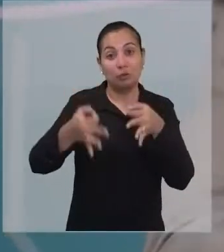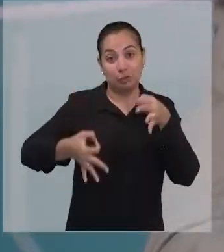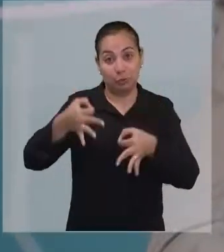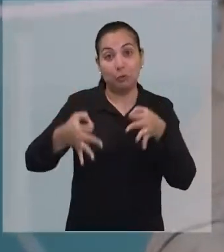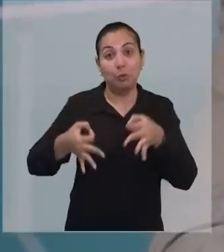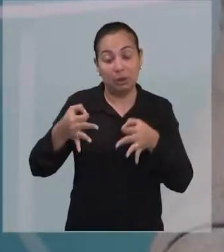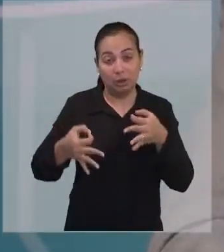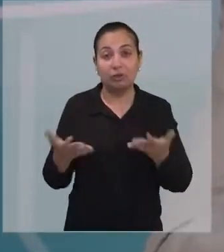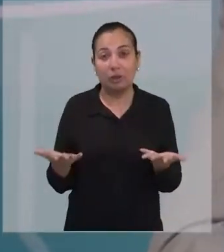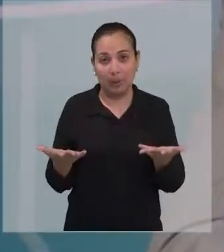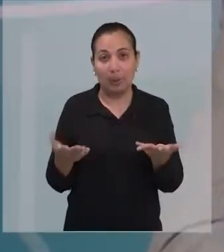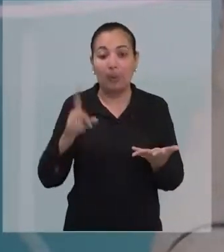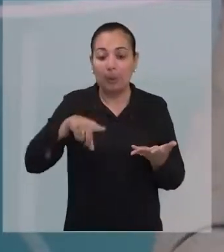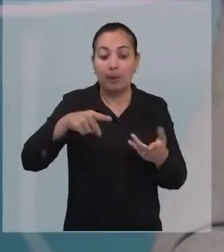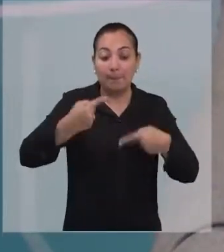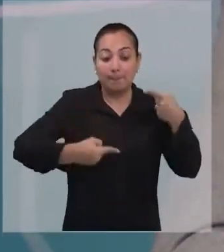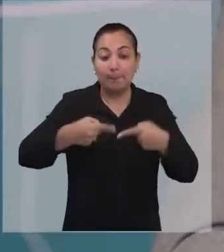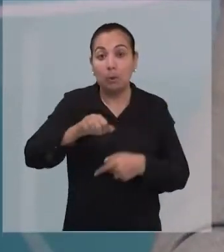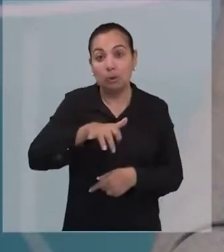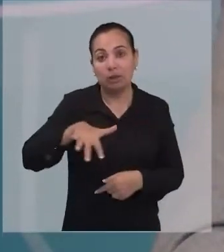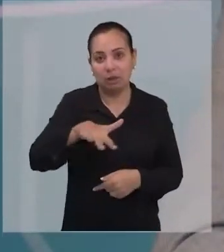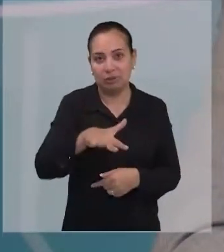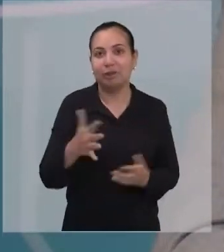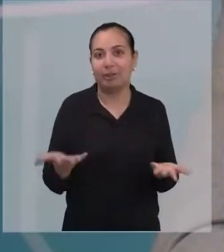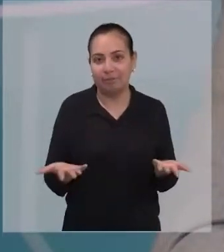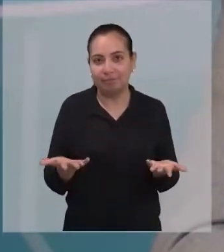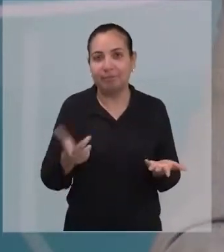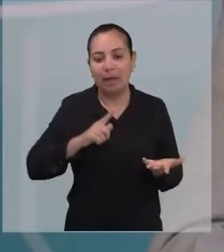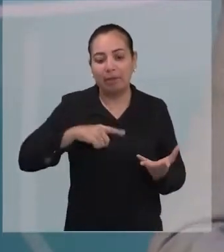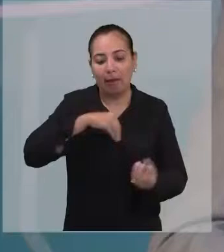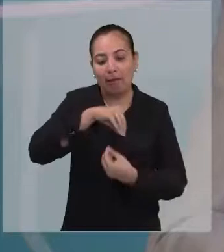maiúsculo. Não é politiqueira, política de Estado.